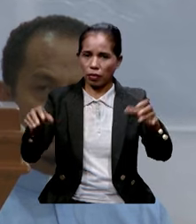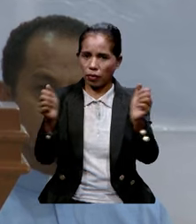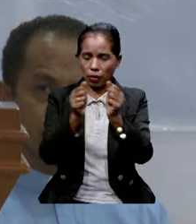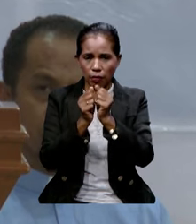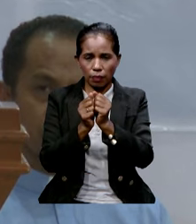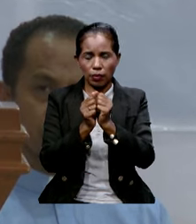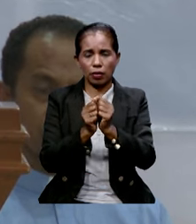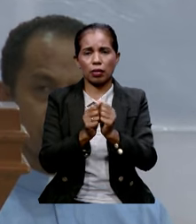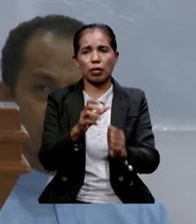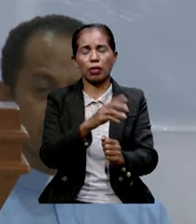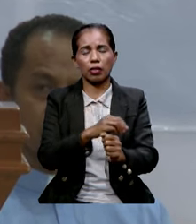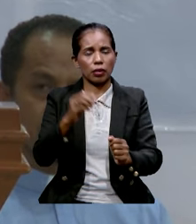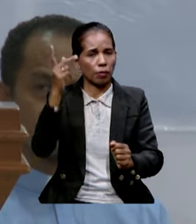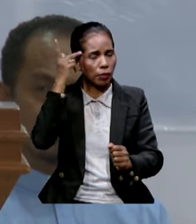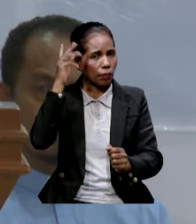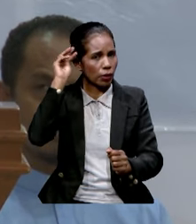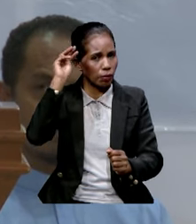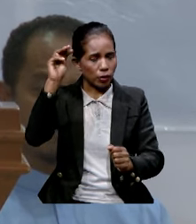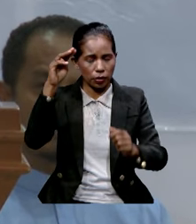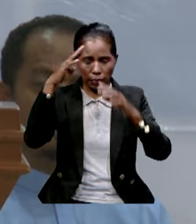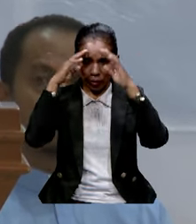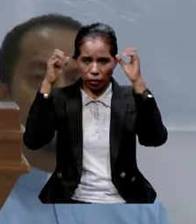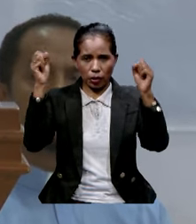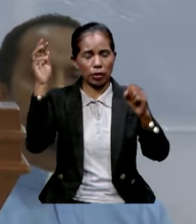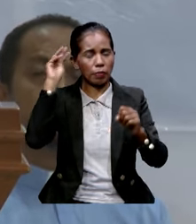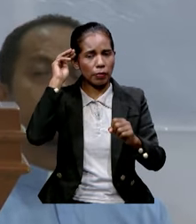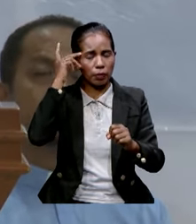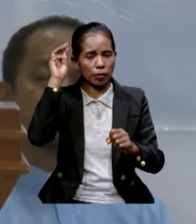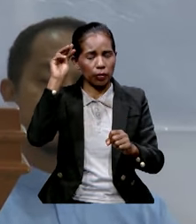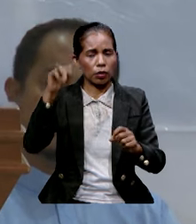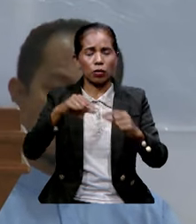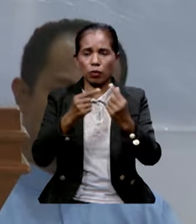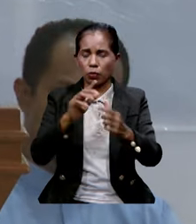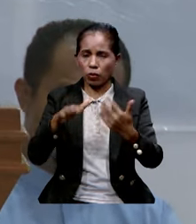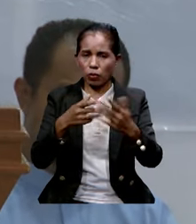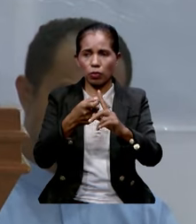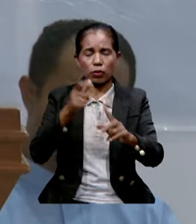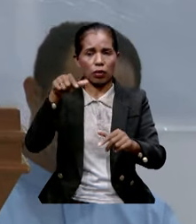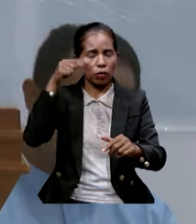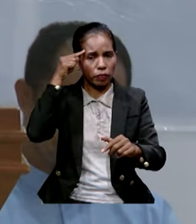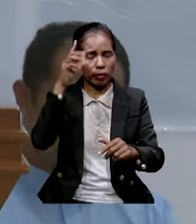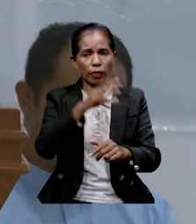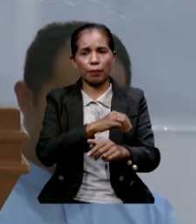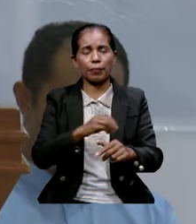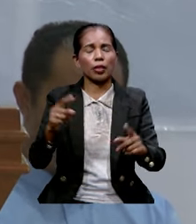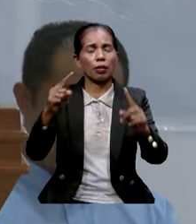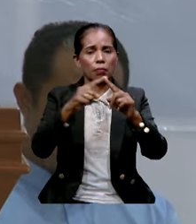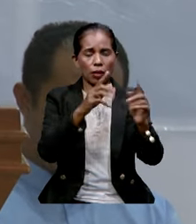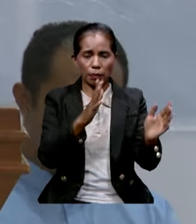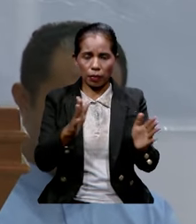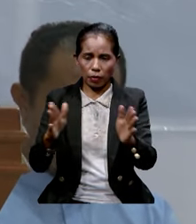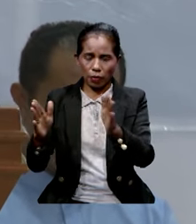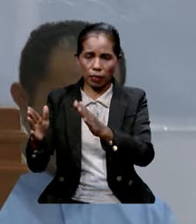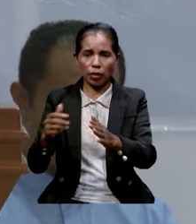república ba senhor primeiro ministro no ba equipa tomak usi parte governo nian ba preparação Santo Padre